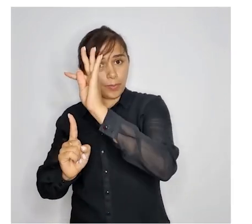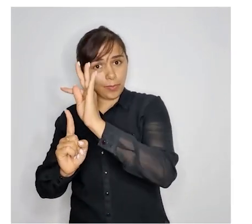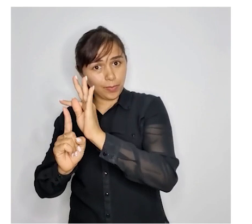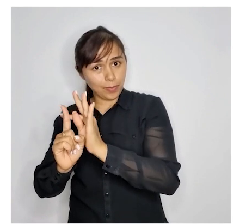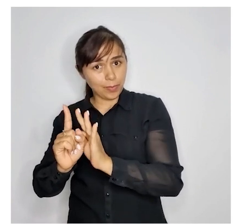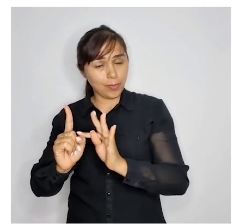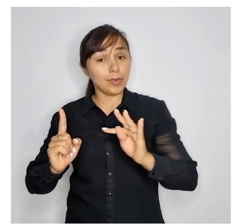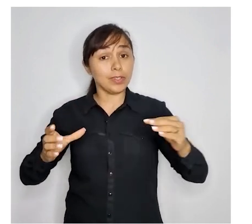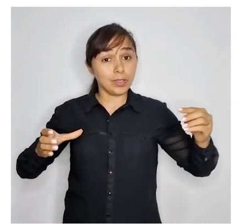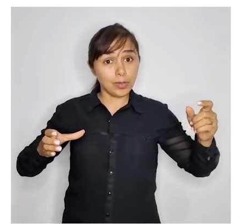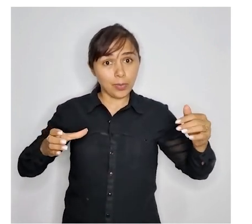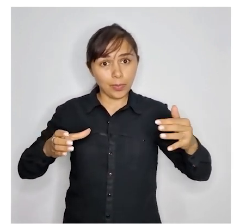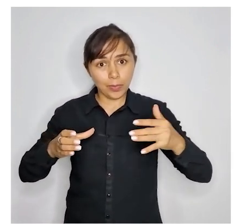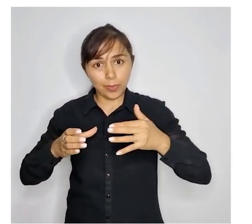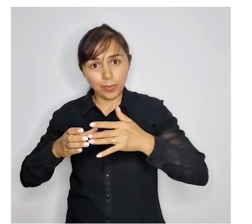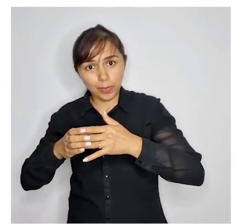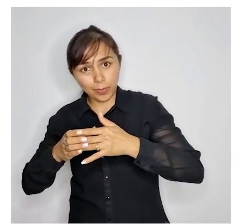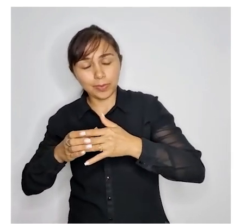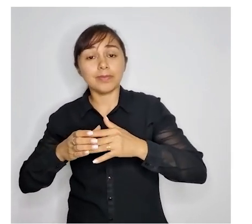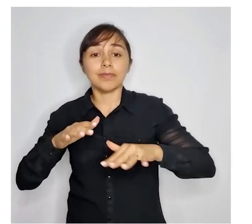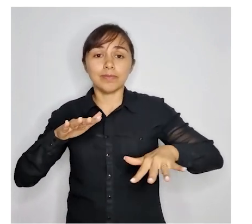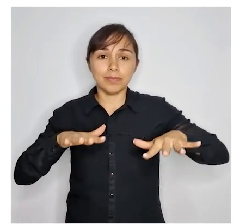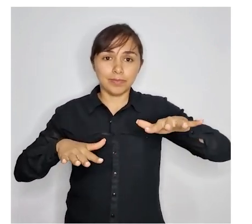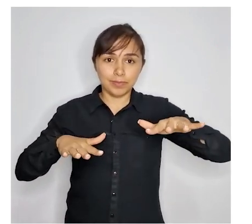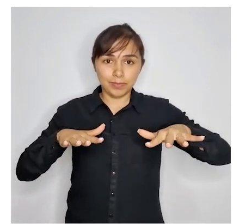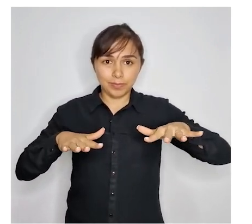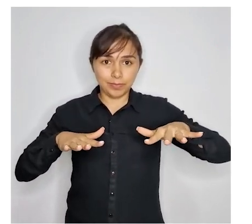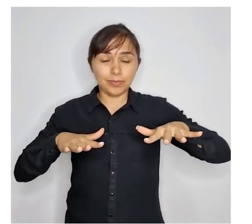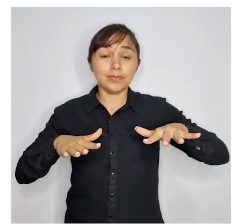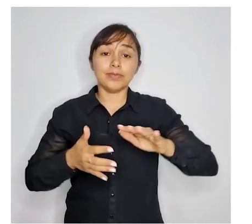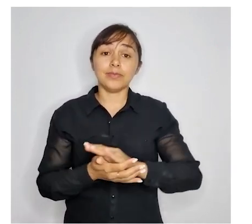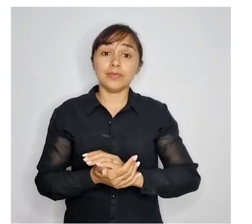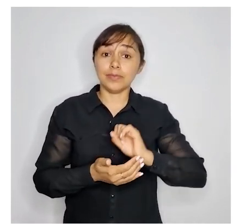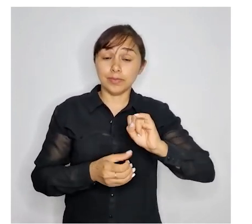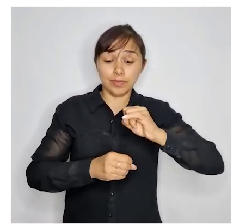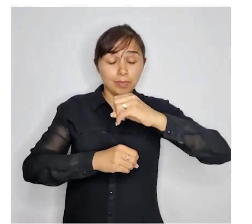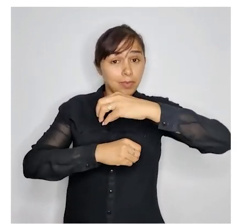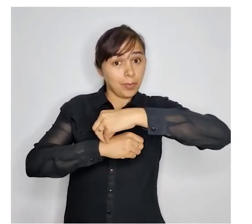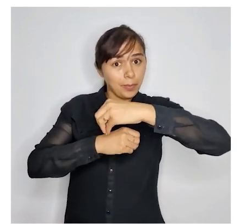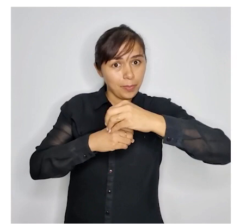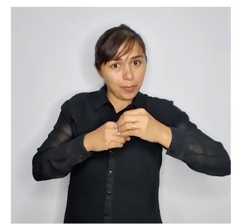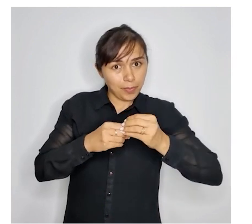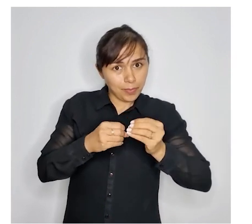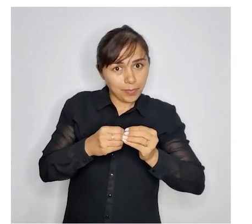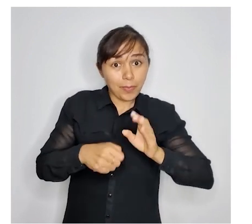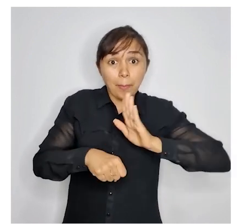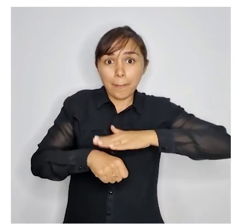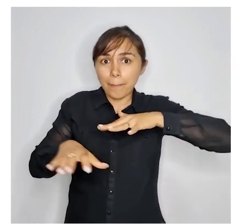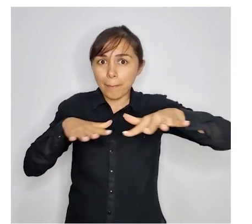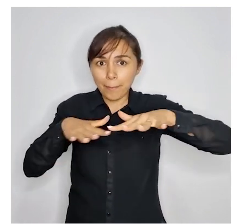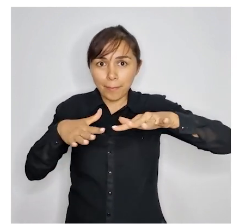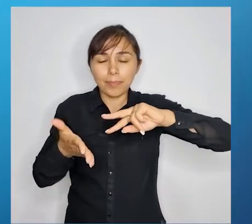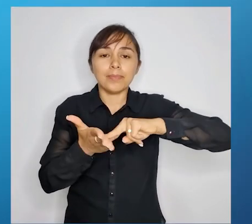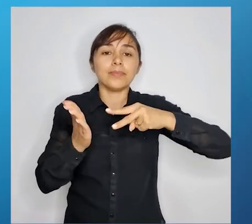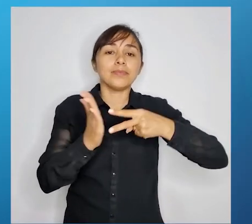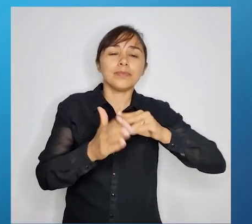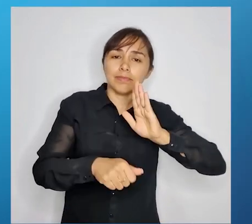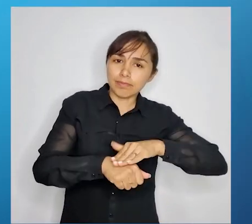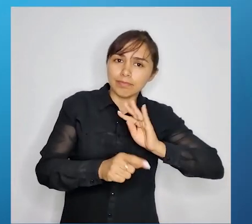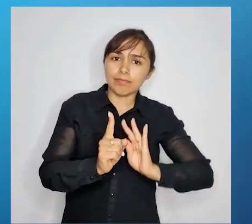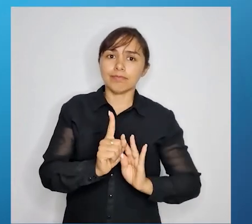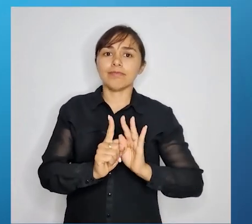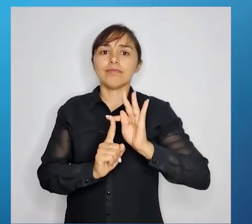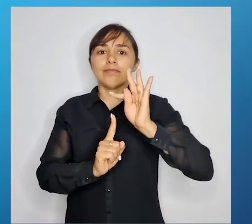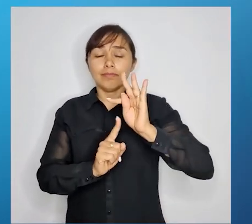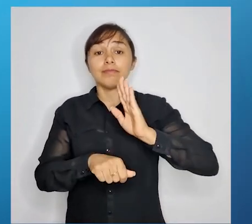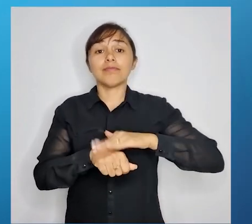define se um corpo é mais quente ou não é a agitação das suas moléculas. Quanto mais agitadas, maior a temperatura. A